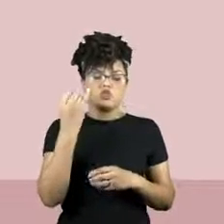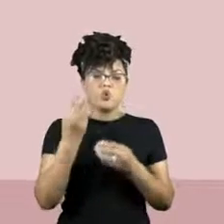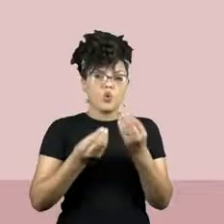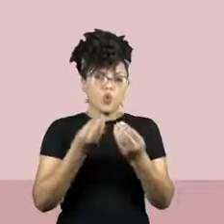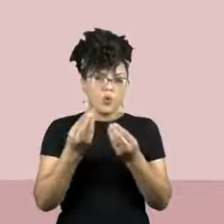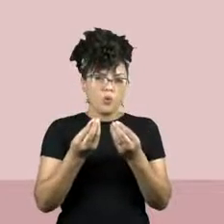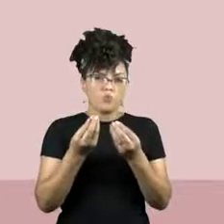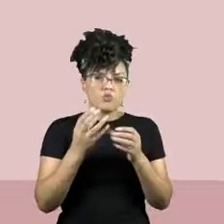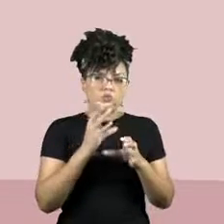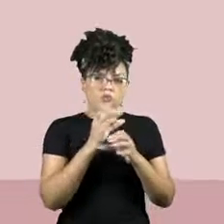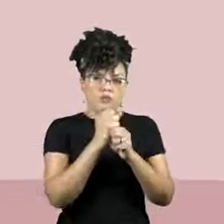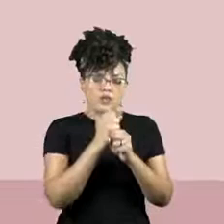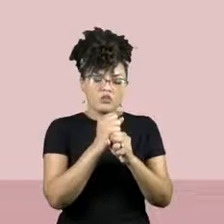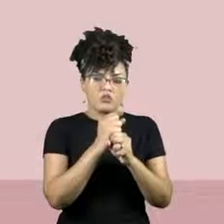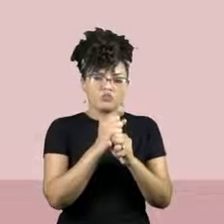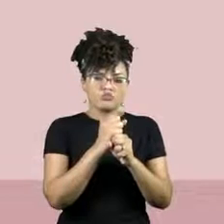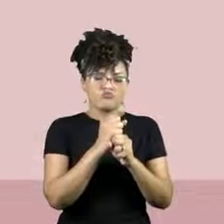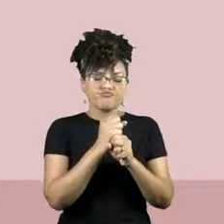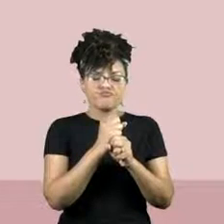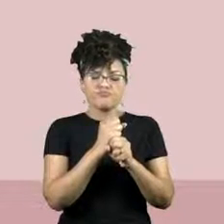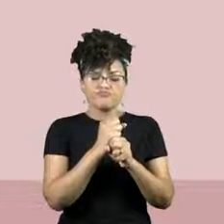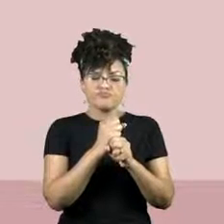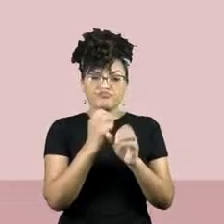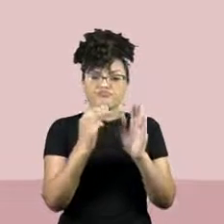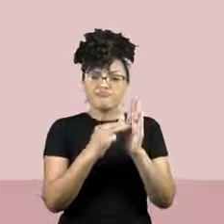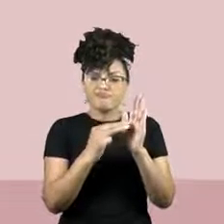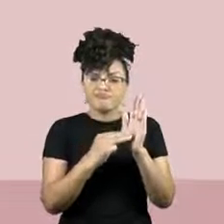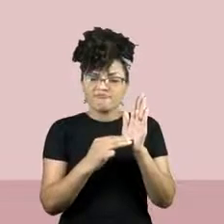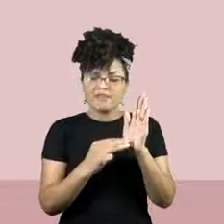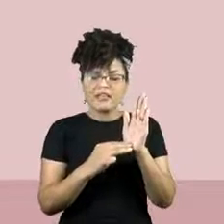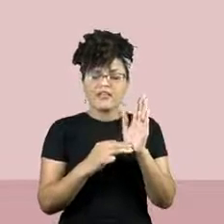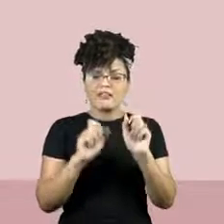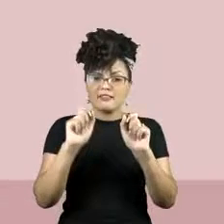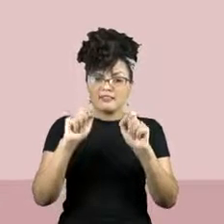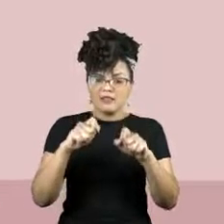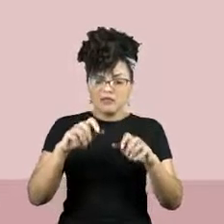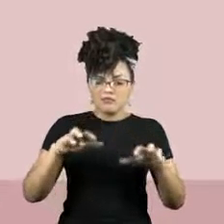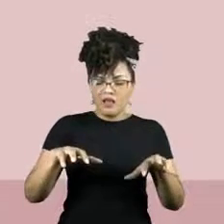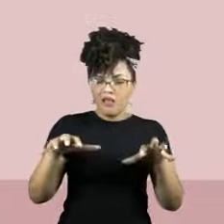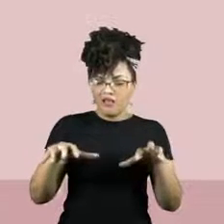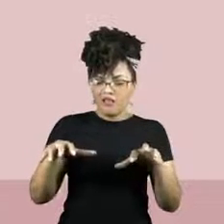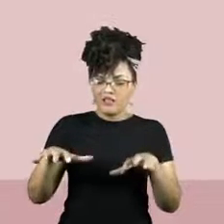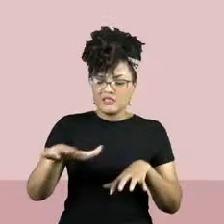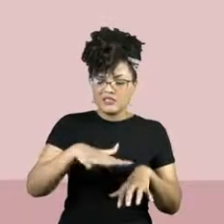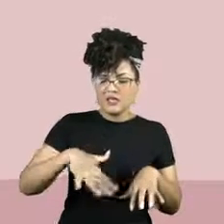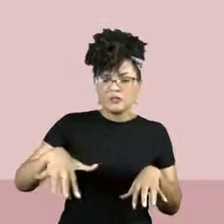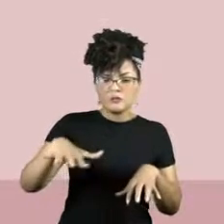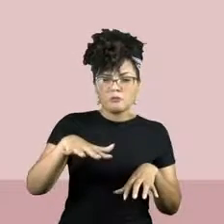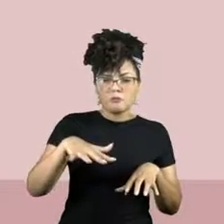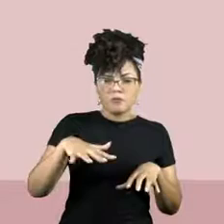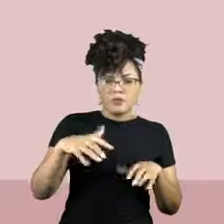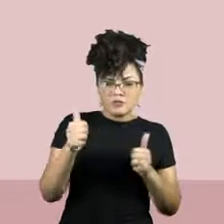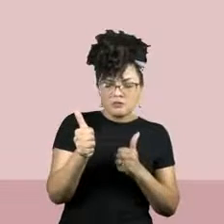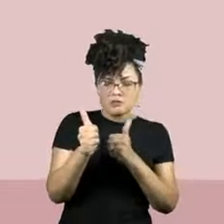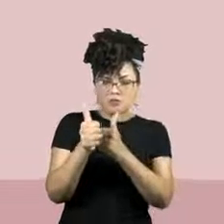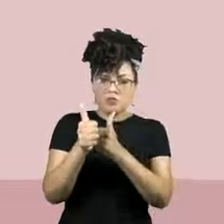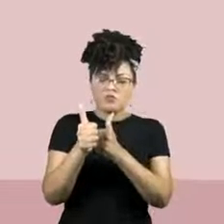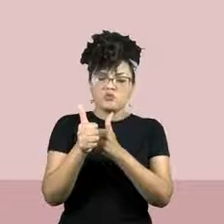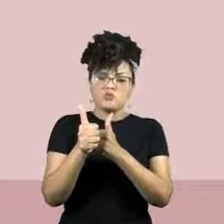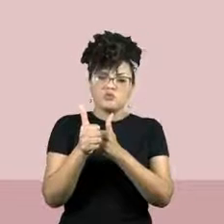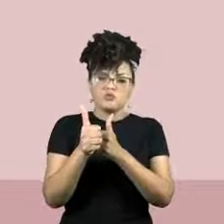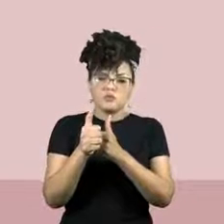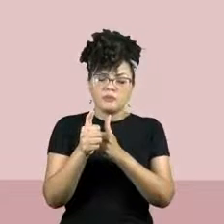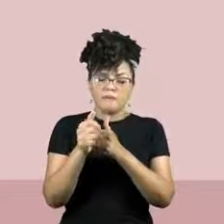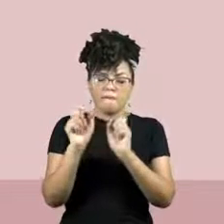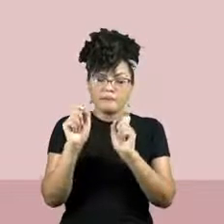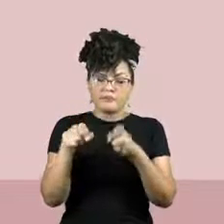de cálculo que consiga corresponder à realidade o máximo possível, tá?